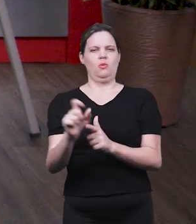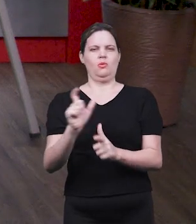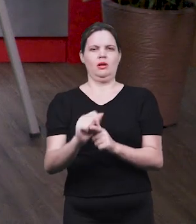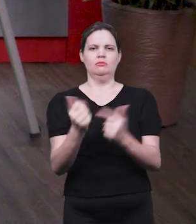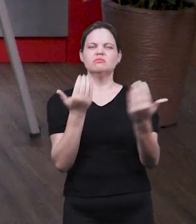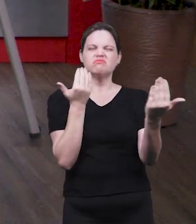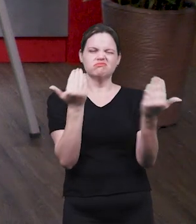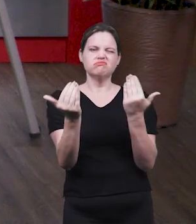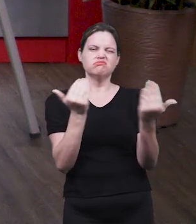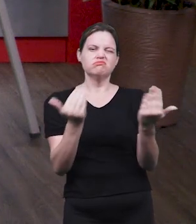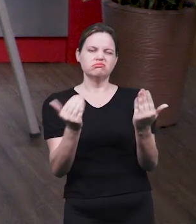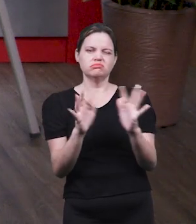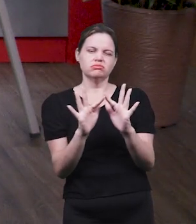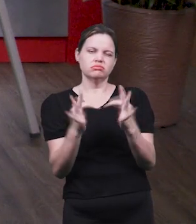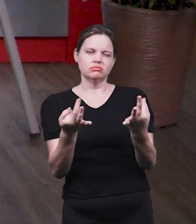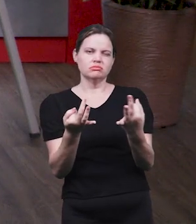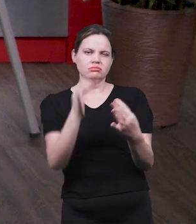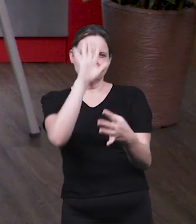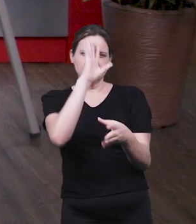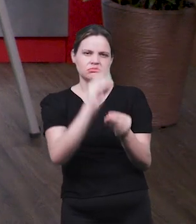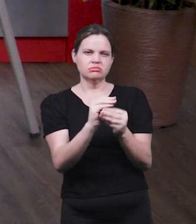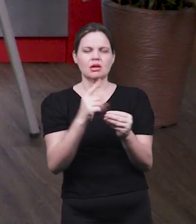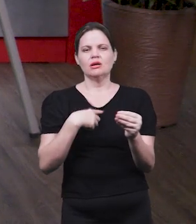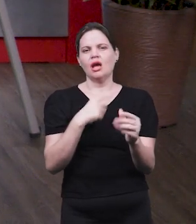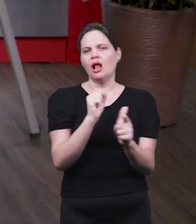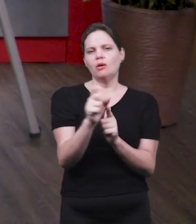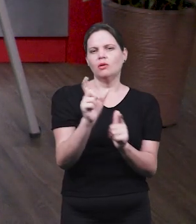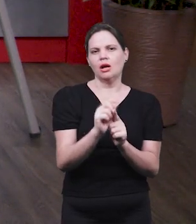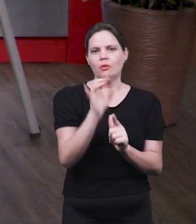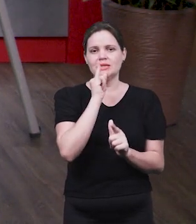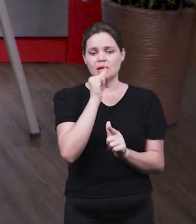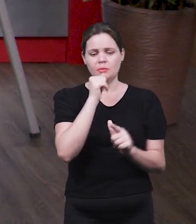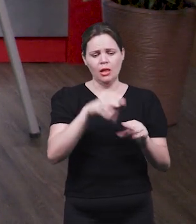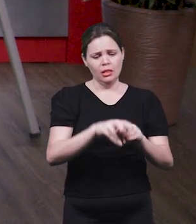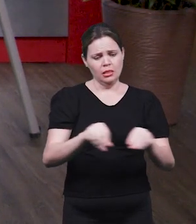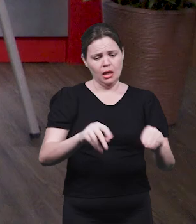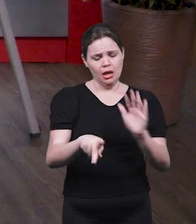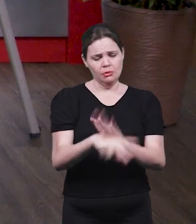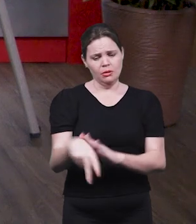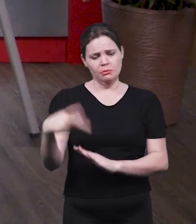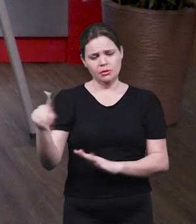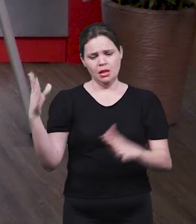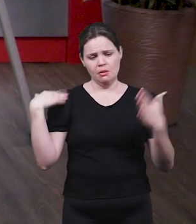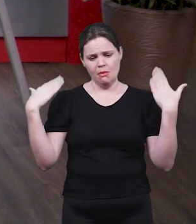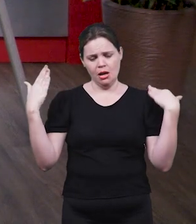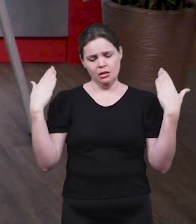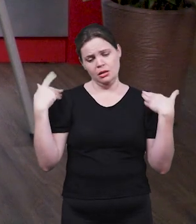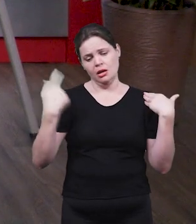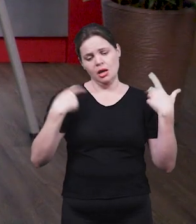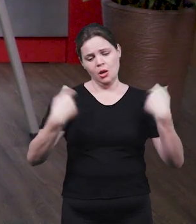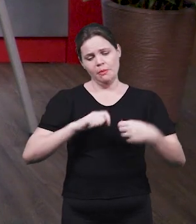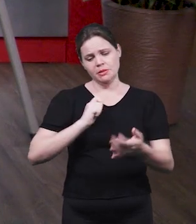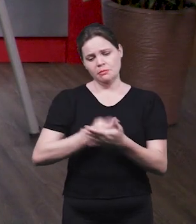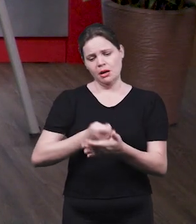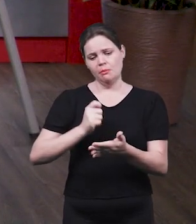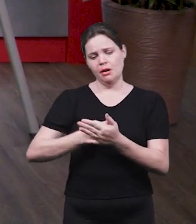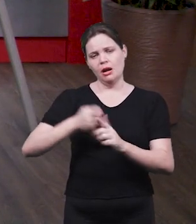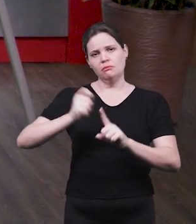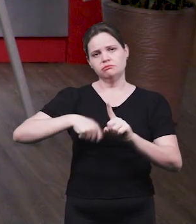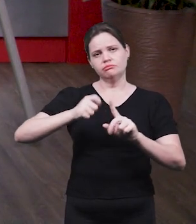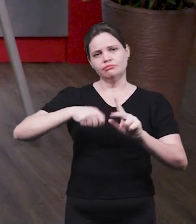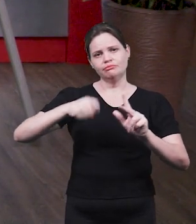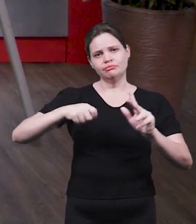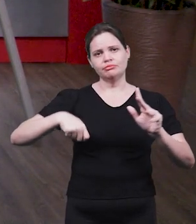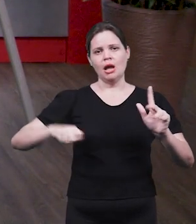comparando, é como se fosse... eu estou usando um patrimônio que é da União e eu devo pagar anualmente essa taxa, equivaleria